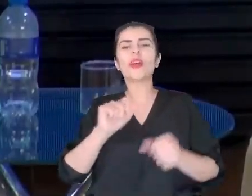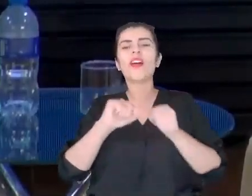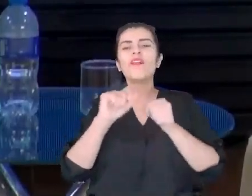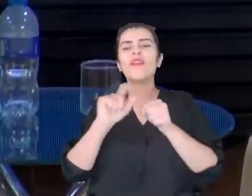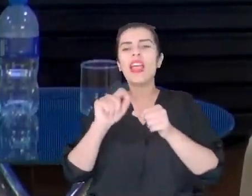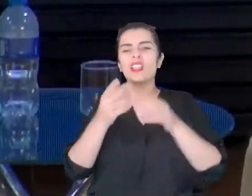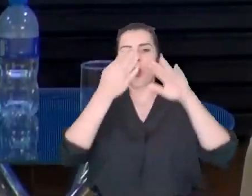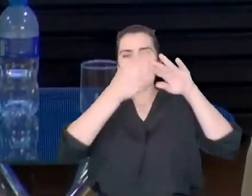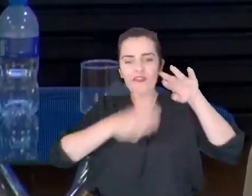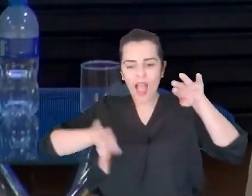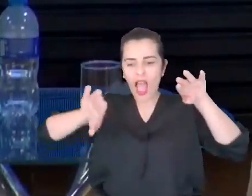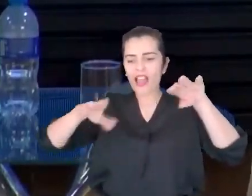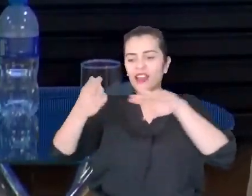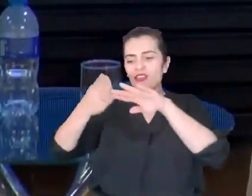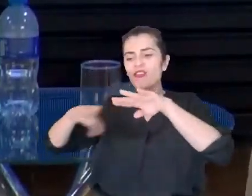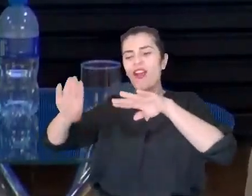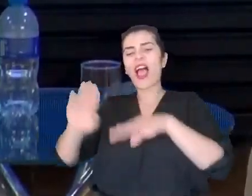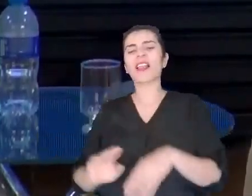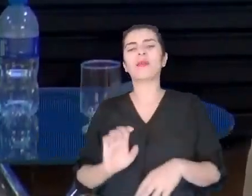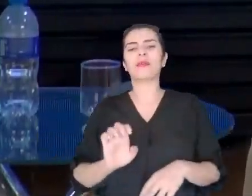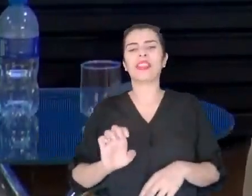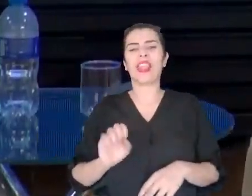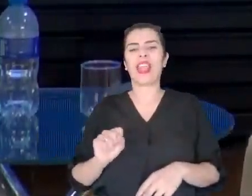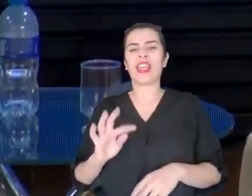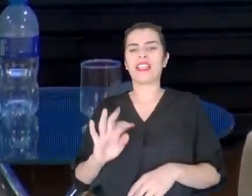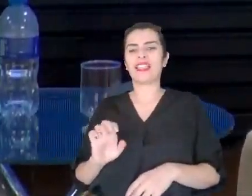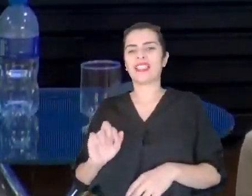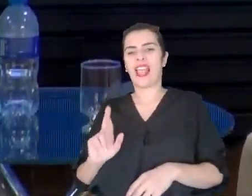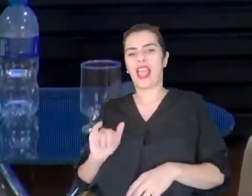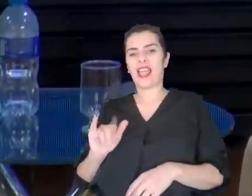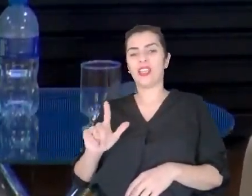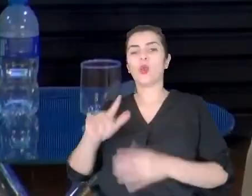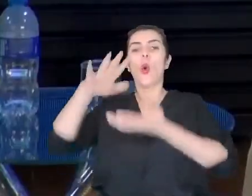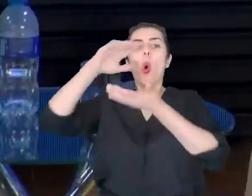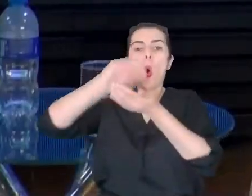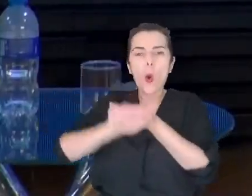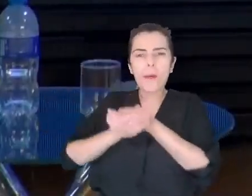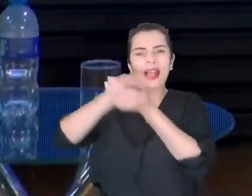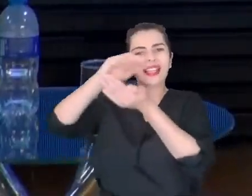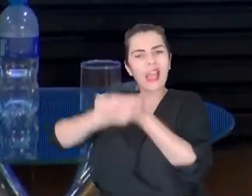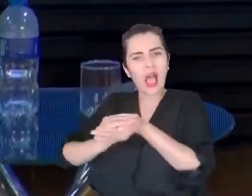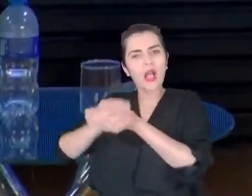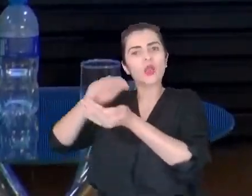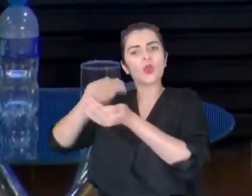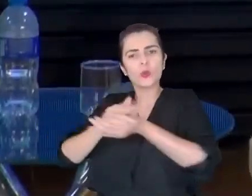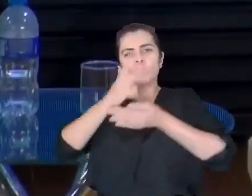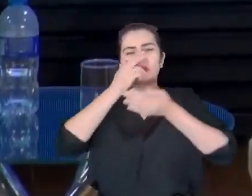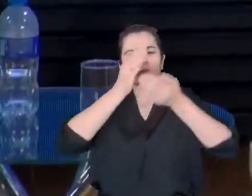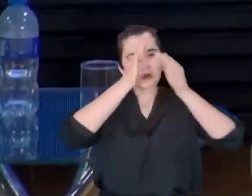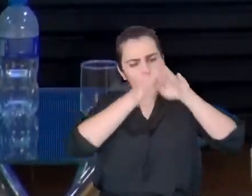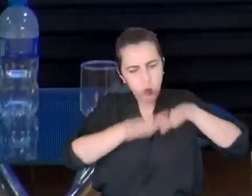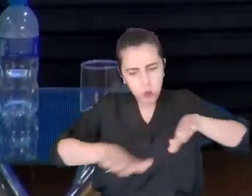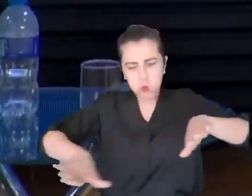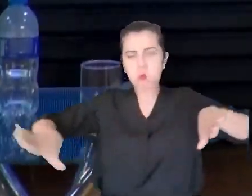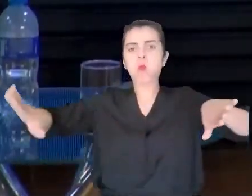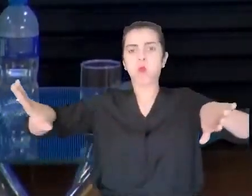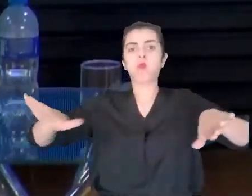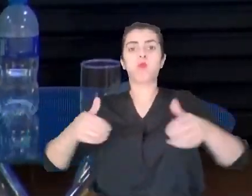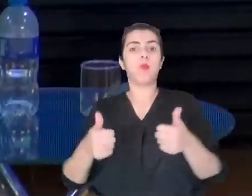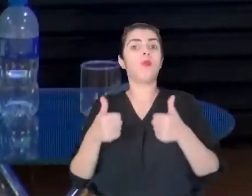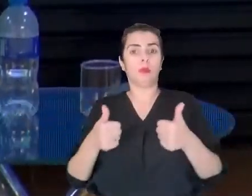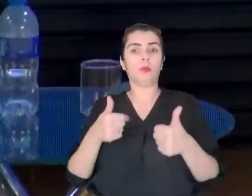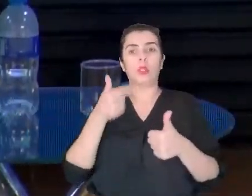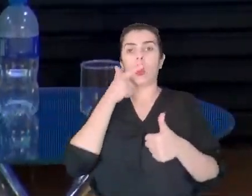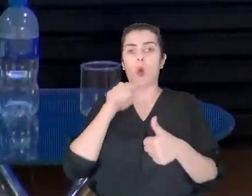estéreo compactado e formou-se uma grande plataforma, né, para poder gerar a área necessária para poder fazer a disposição naquele arranque